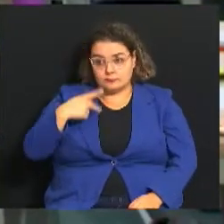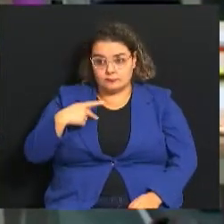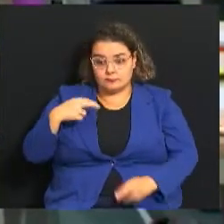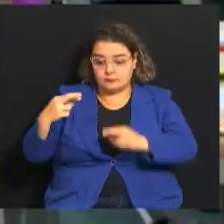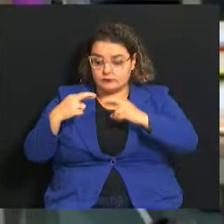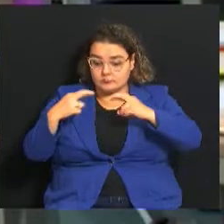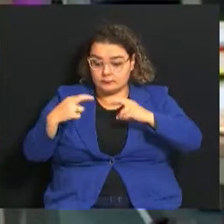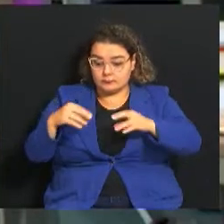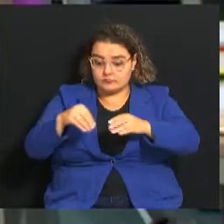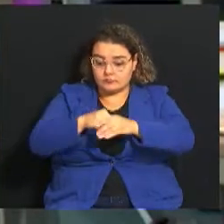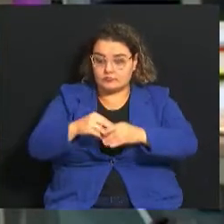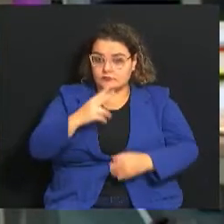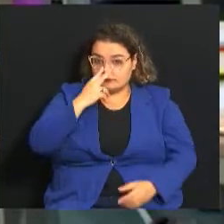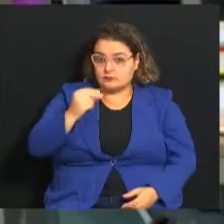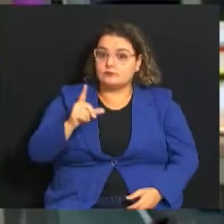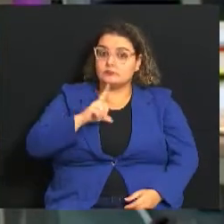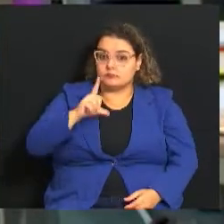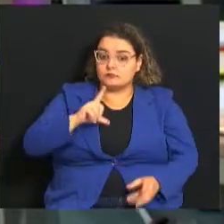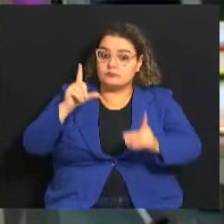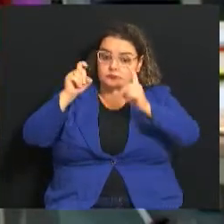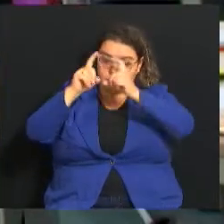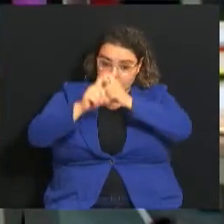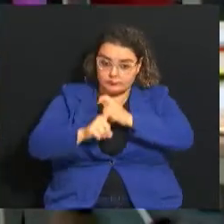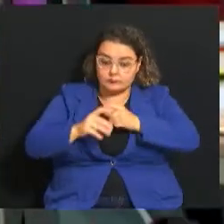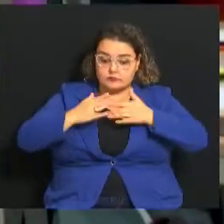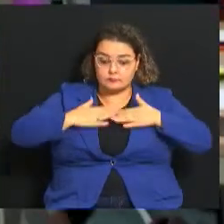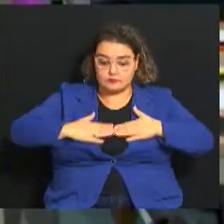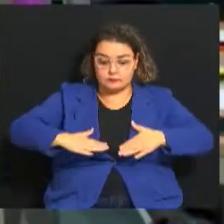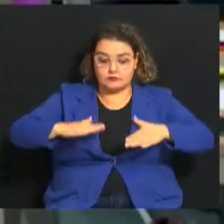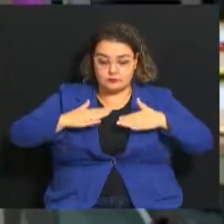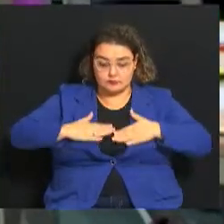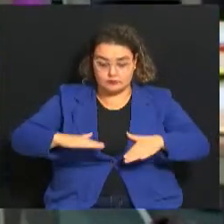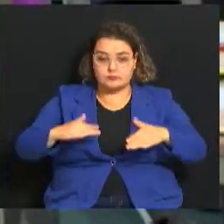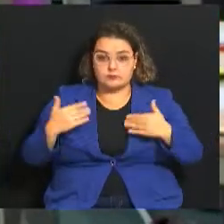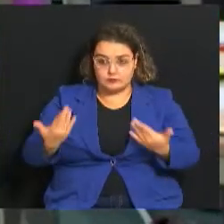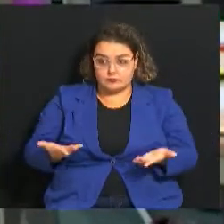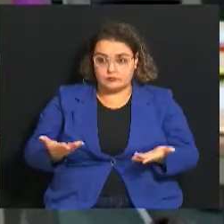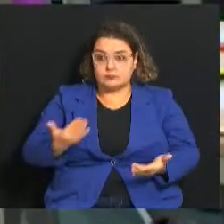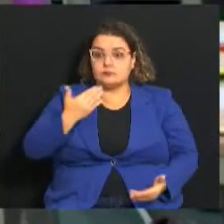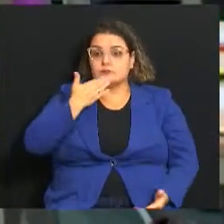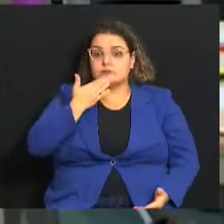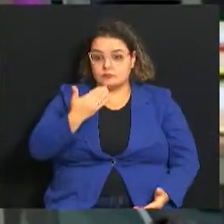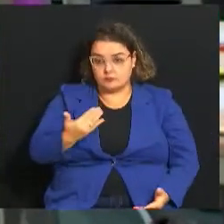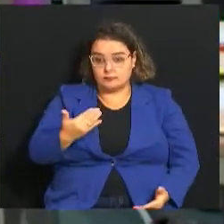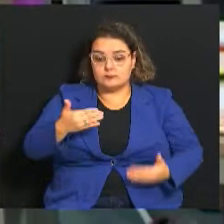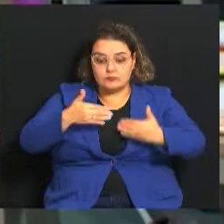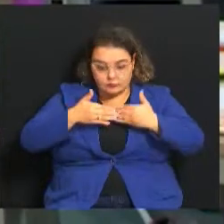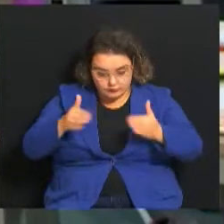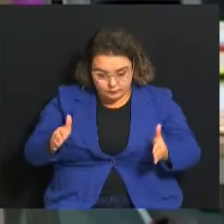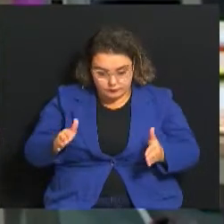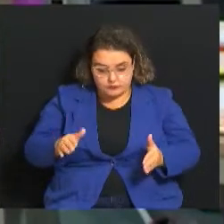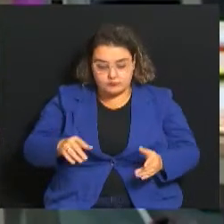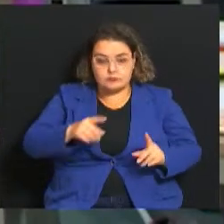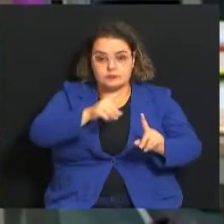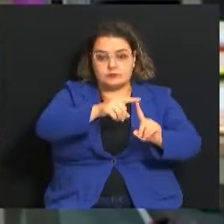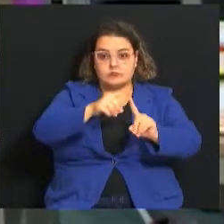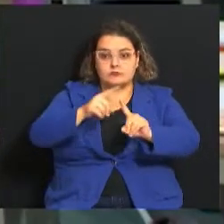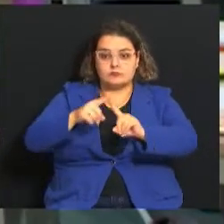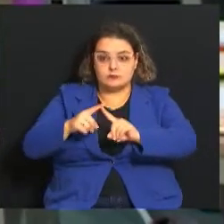tem essa dificuldade de manter eles calmos. Então, estamos pedindo essa abertura para esse tipo de